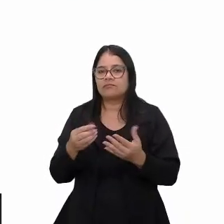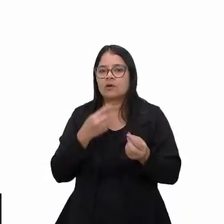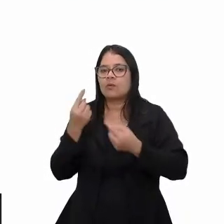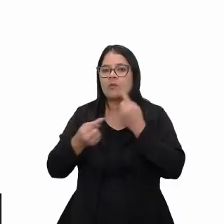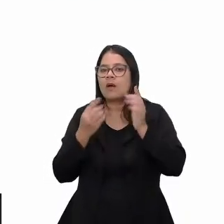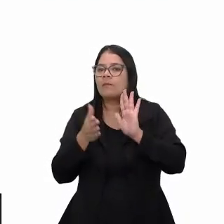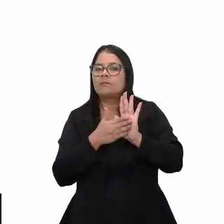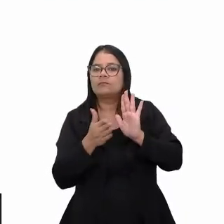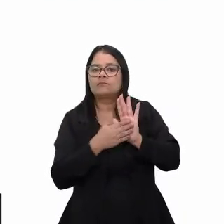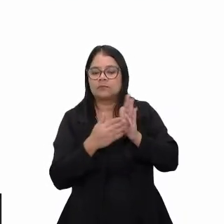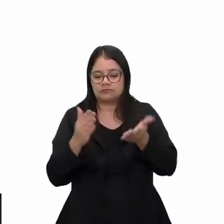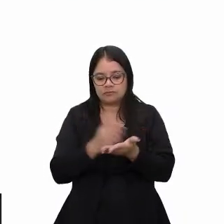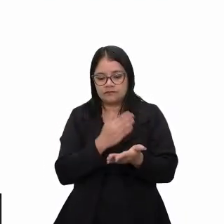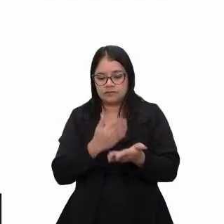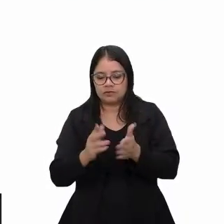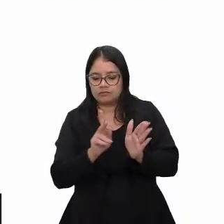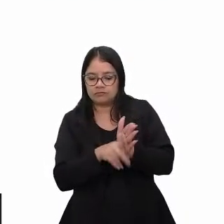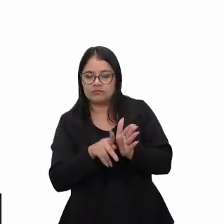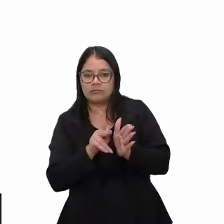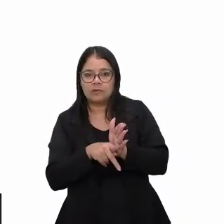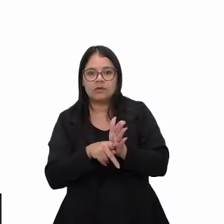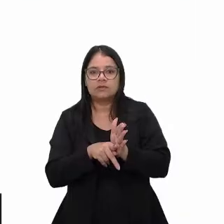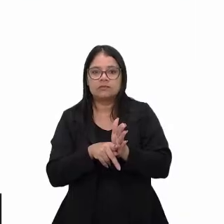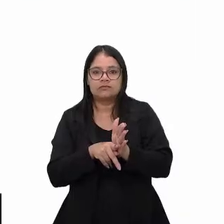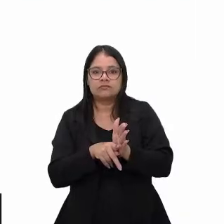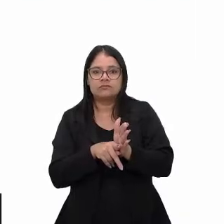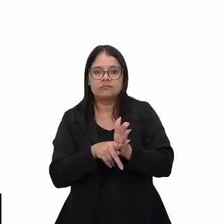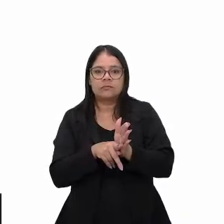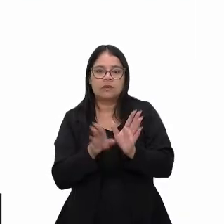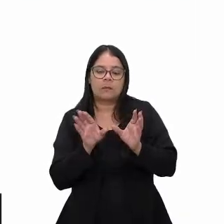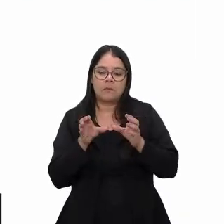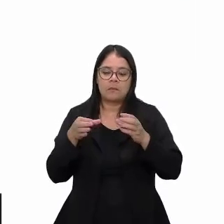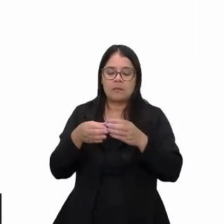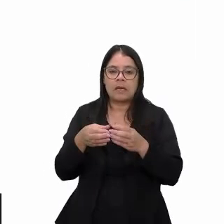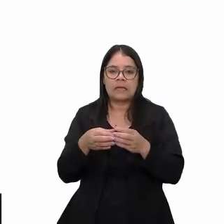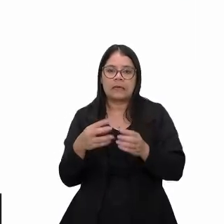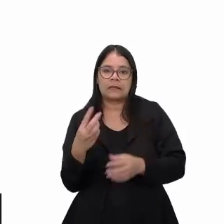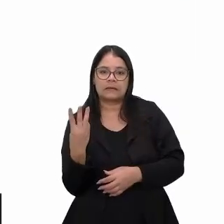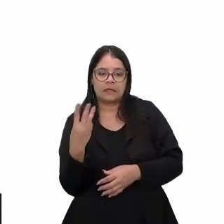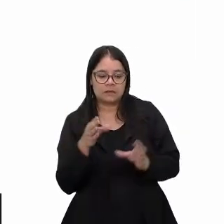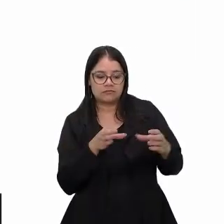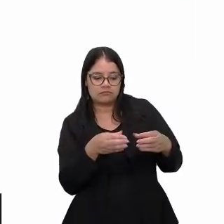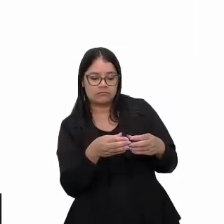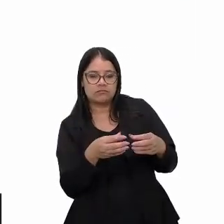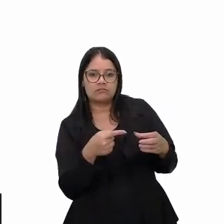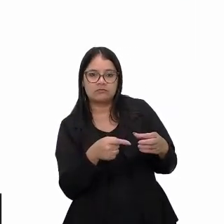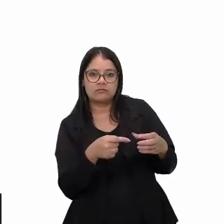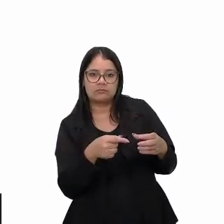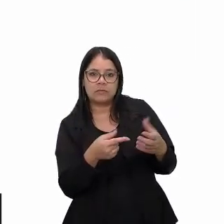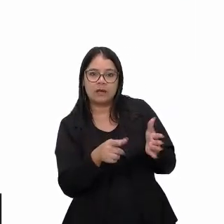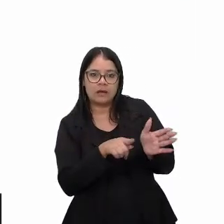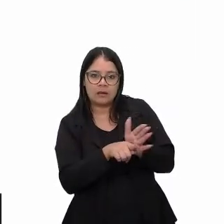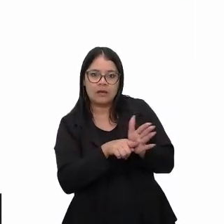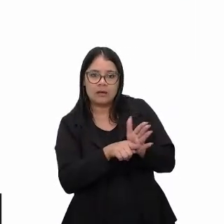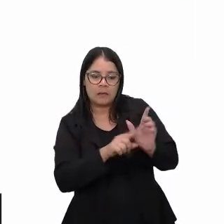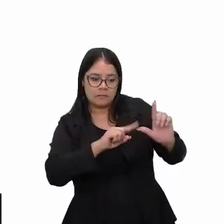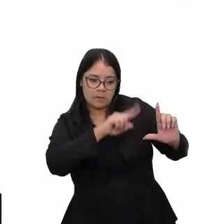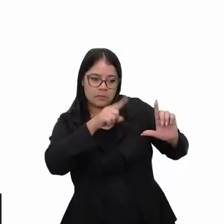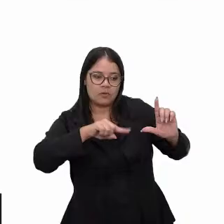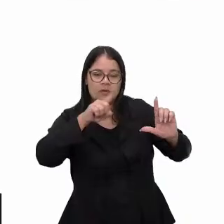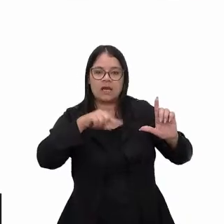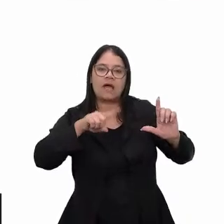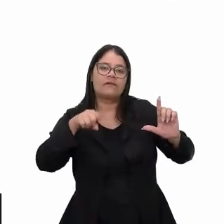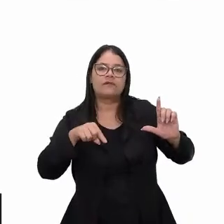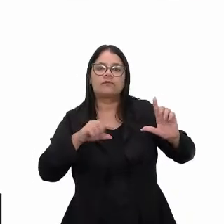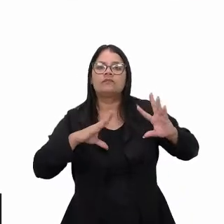Eles dividiram esse programa, em 3 etapas. Obviamente, a primeira etapa, o levantamento bibliográfico, né, daquilo que vai